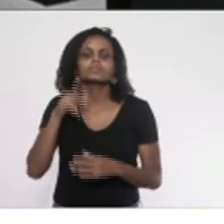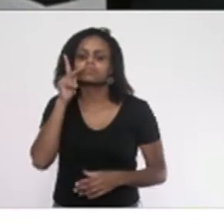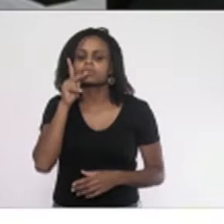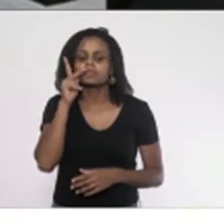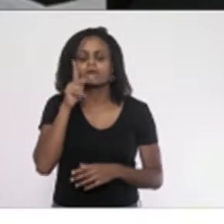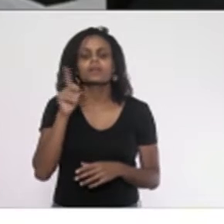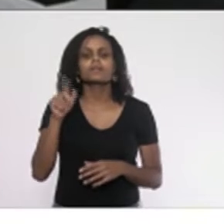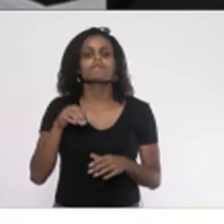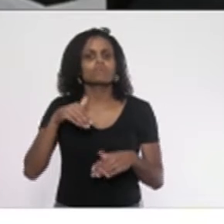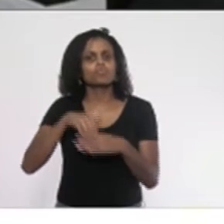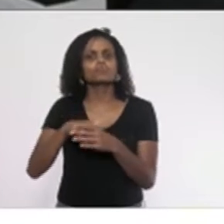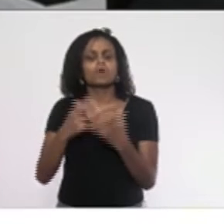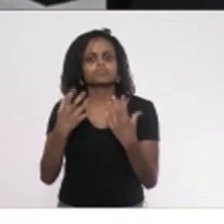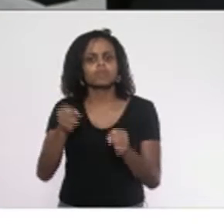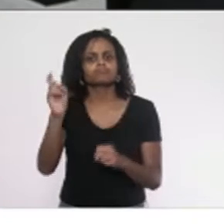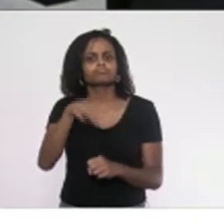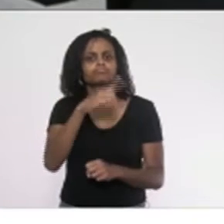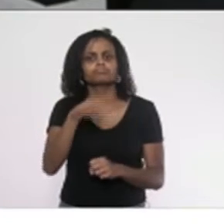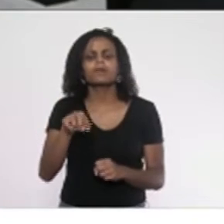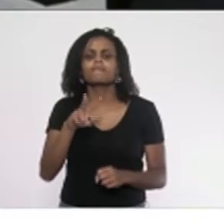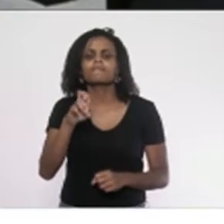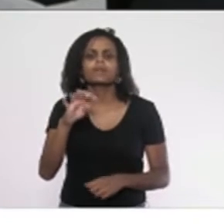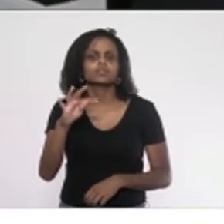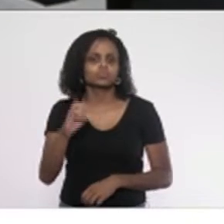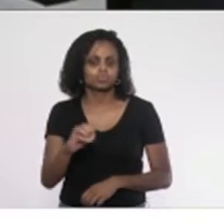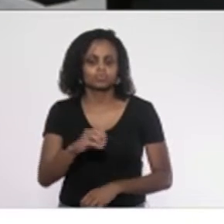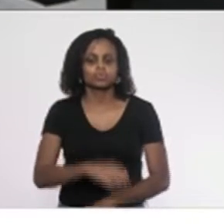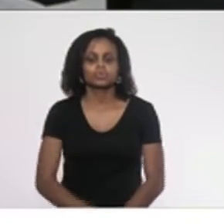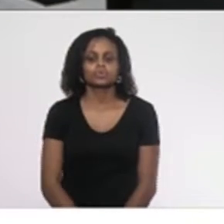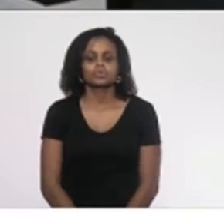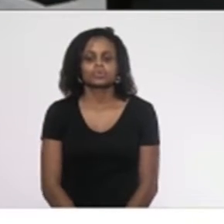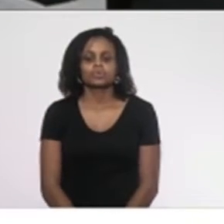veto. Porque era uma coisa mais do que justa.